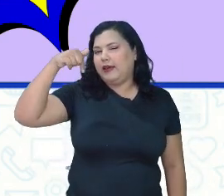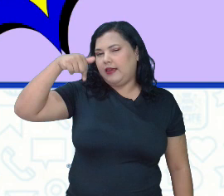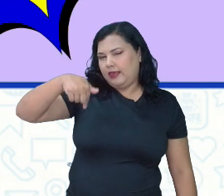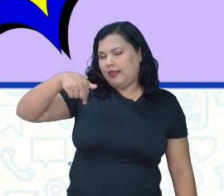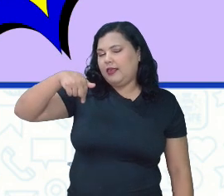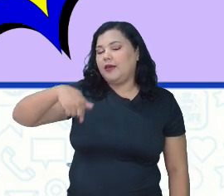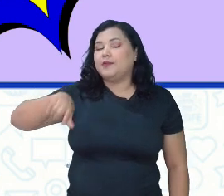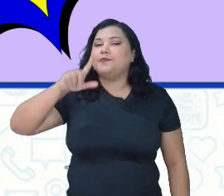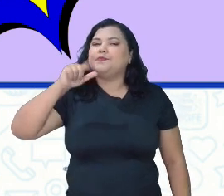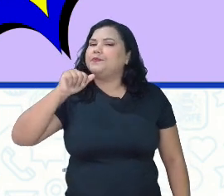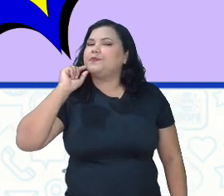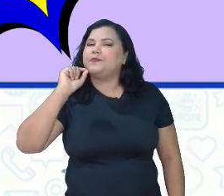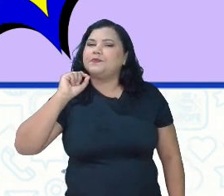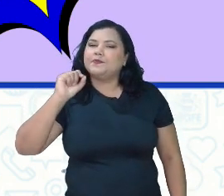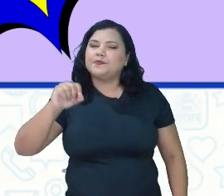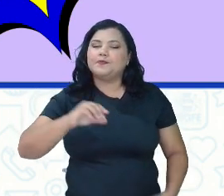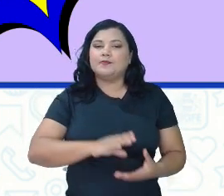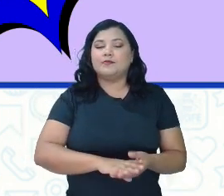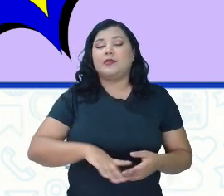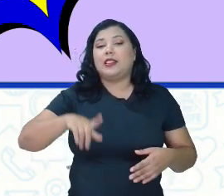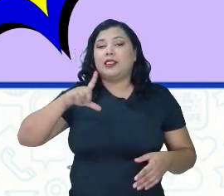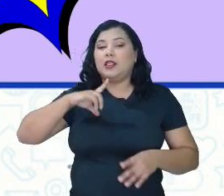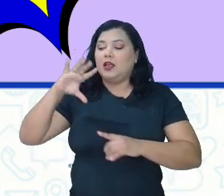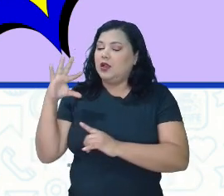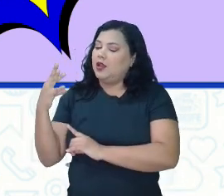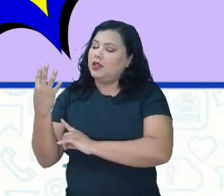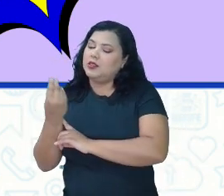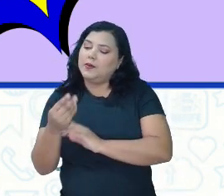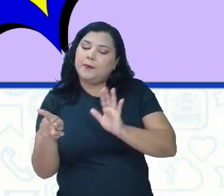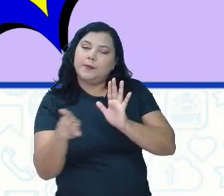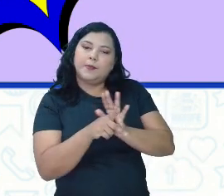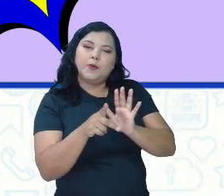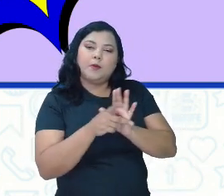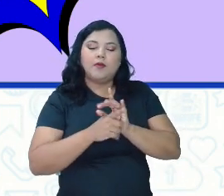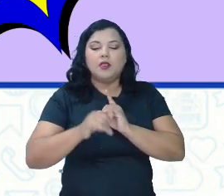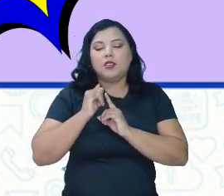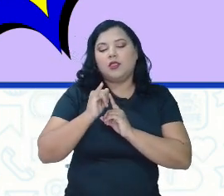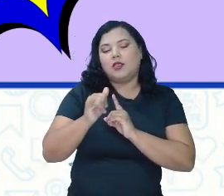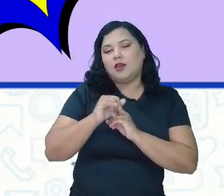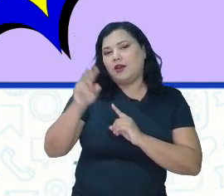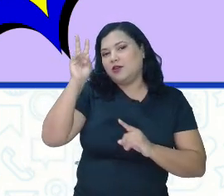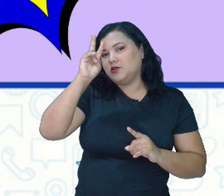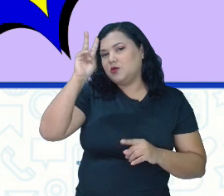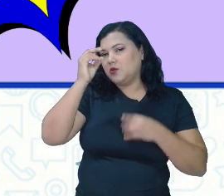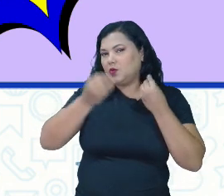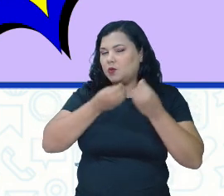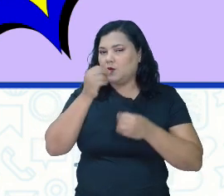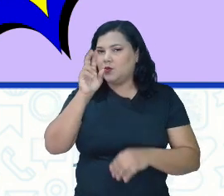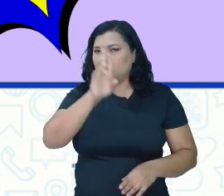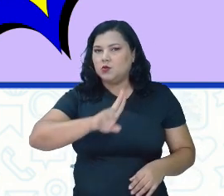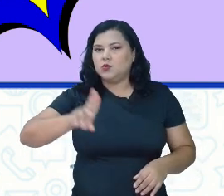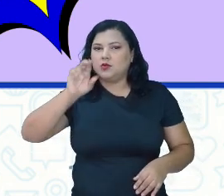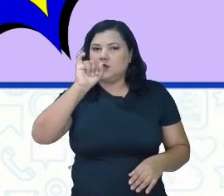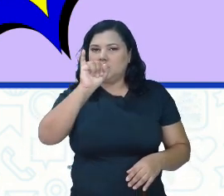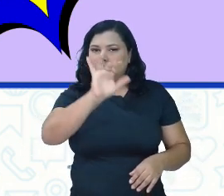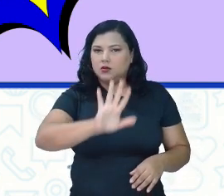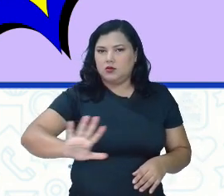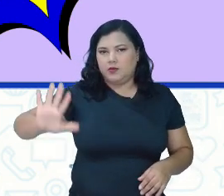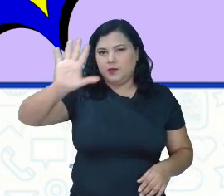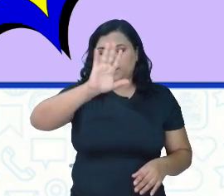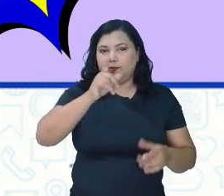falamos, é o nome dado à arte de narrar histórias por meio de imagens e